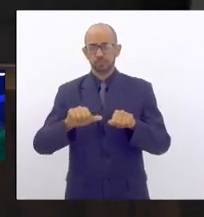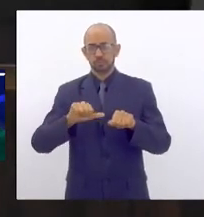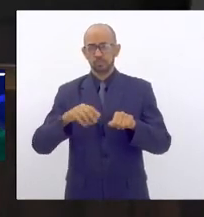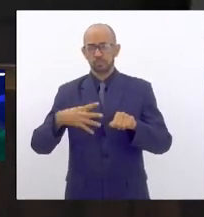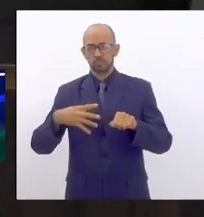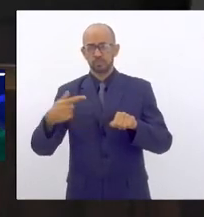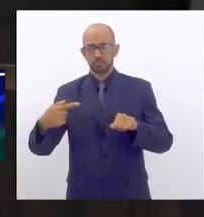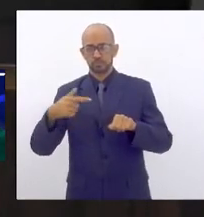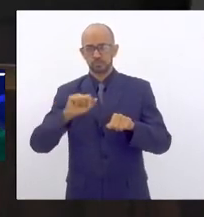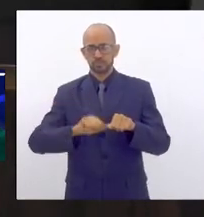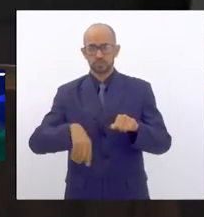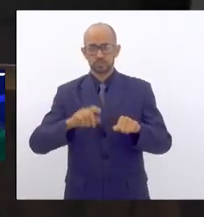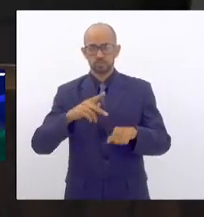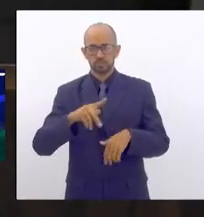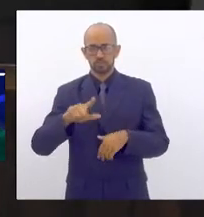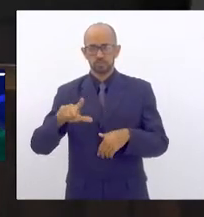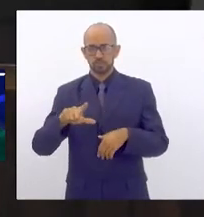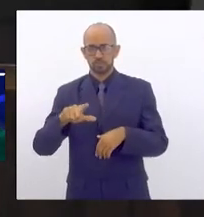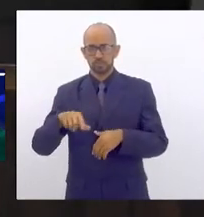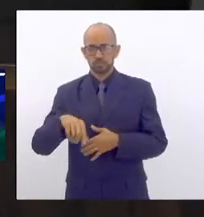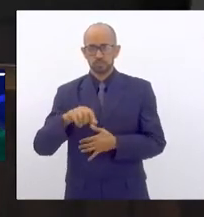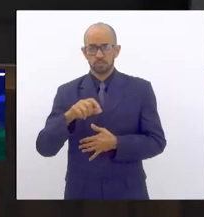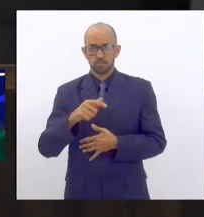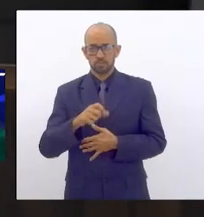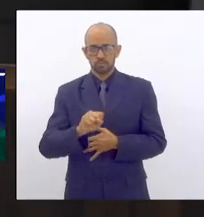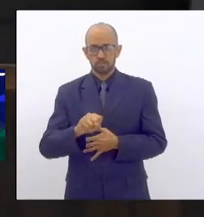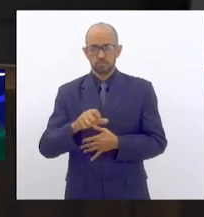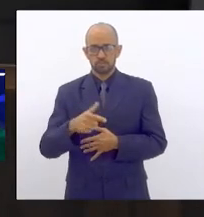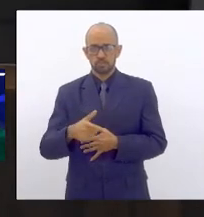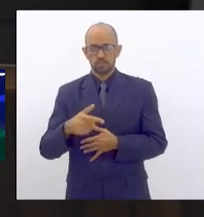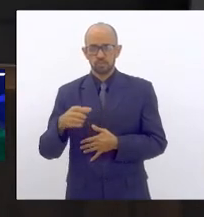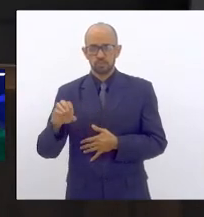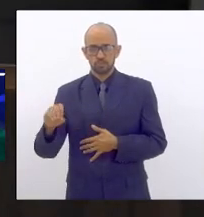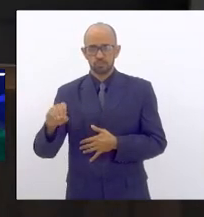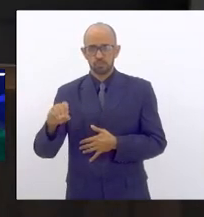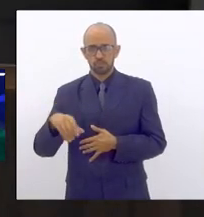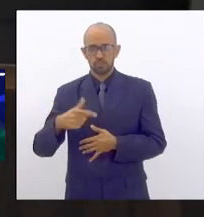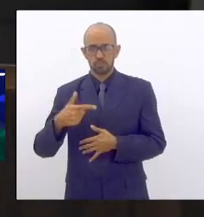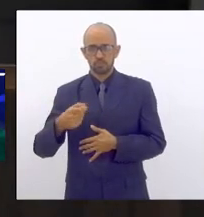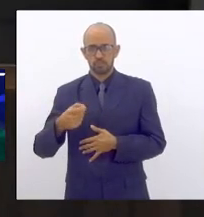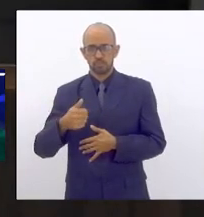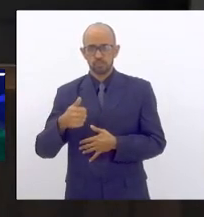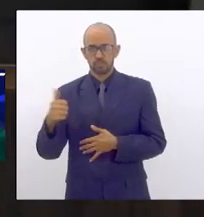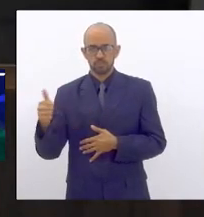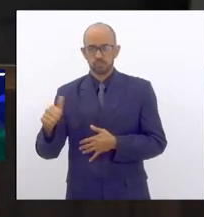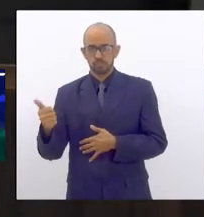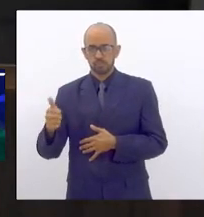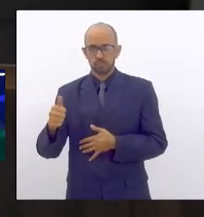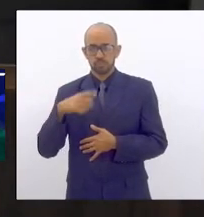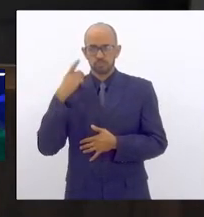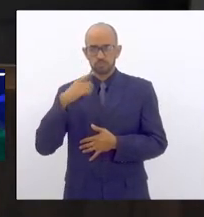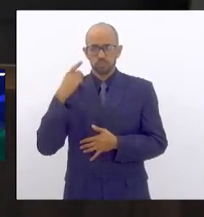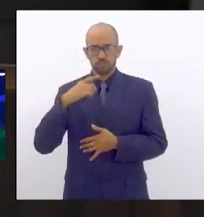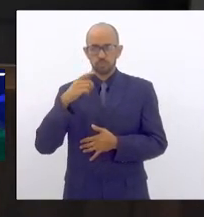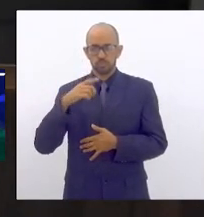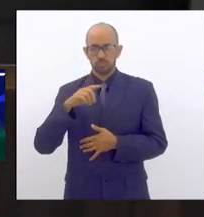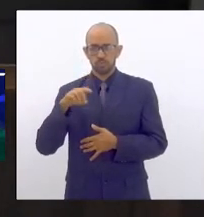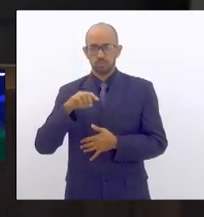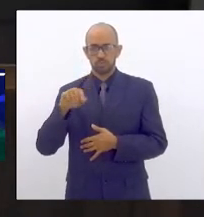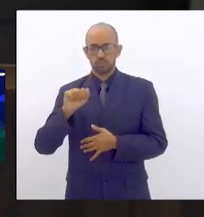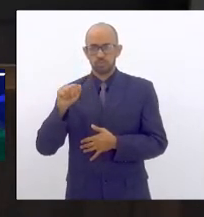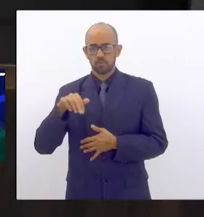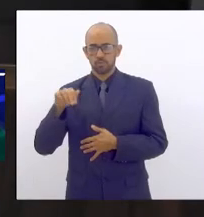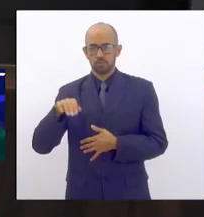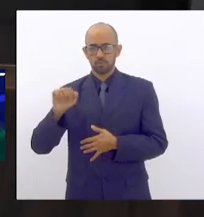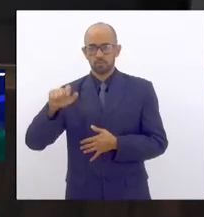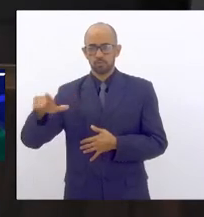primeira discussão, projeto de lei 820 de 2011, de autoria do deputado Zaqueu, que cria, no âmbito do Estado do Rio de